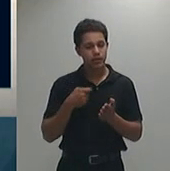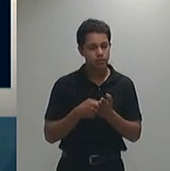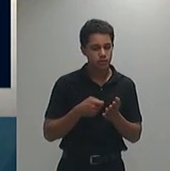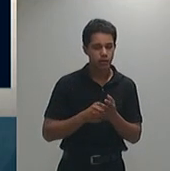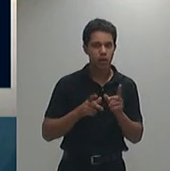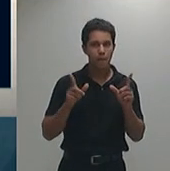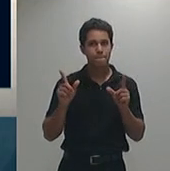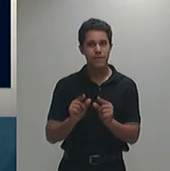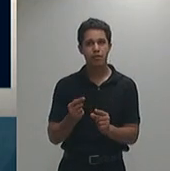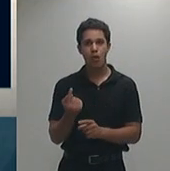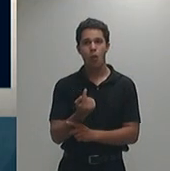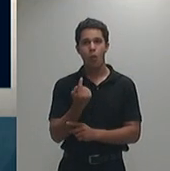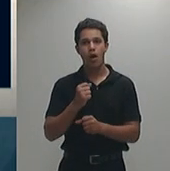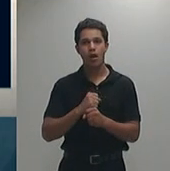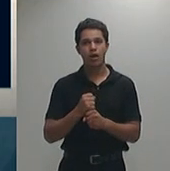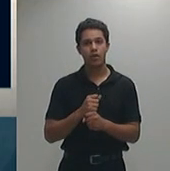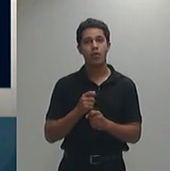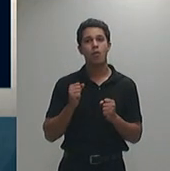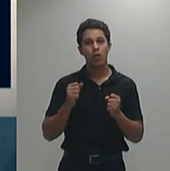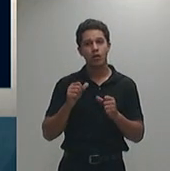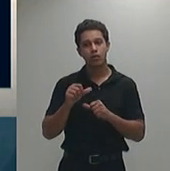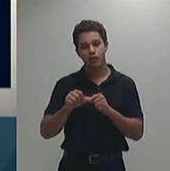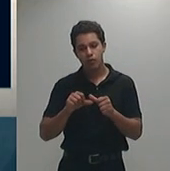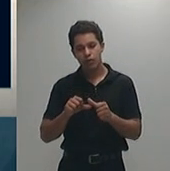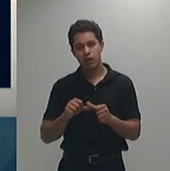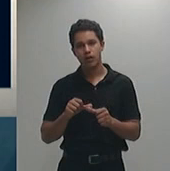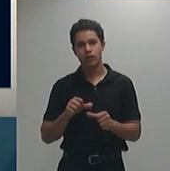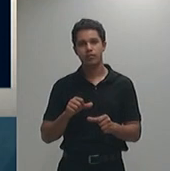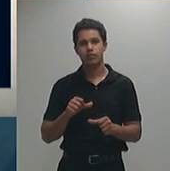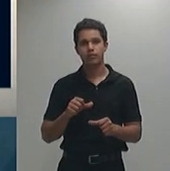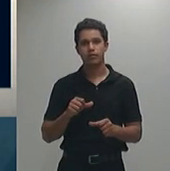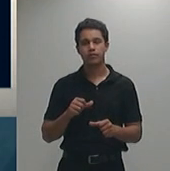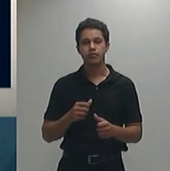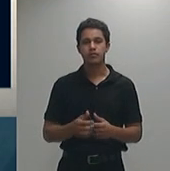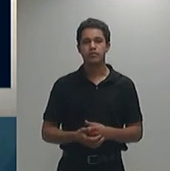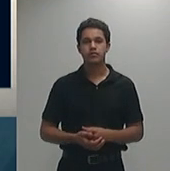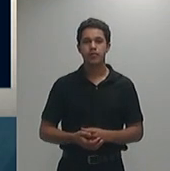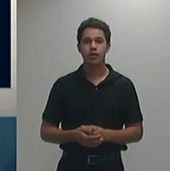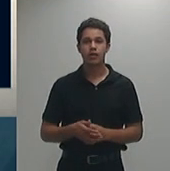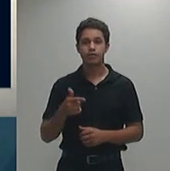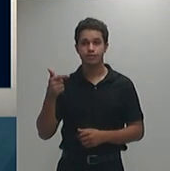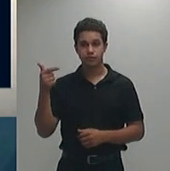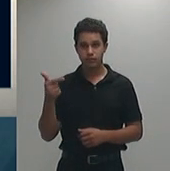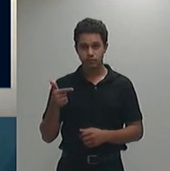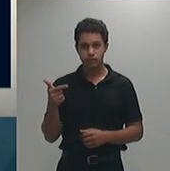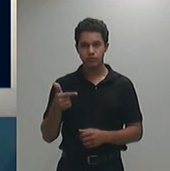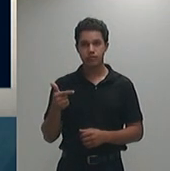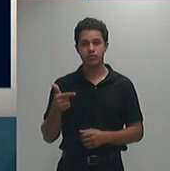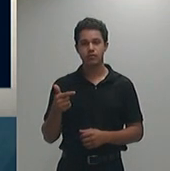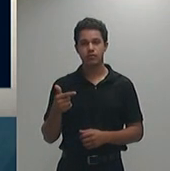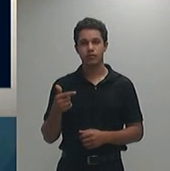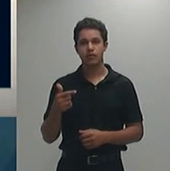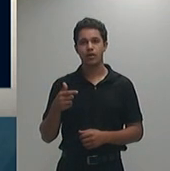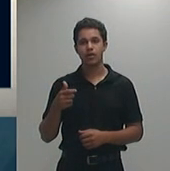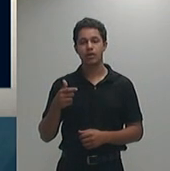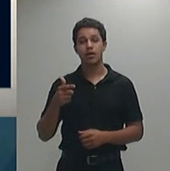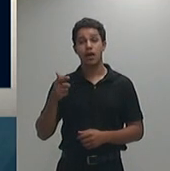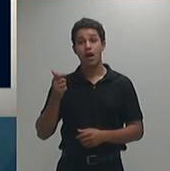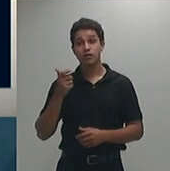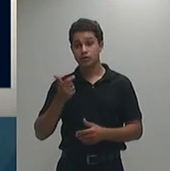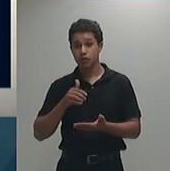de um ano sendo verdadeiras e o segundo e em seus o segundo a